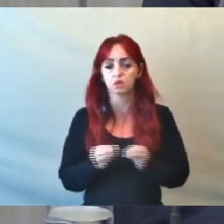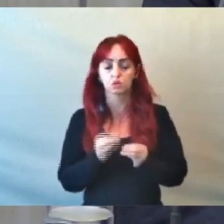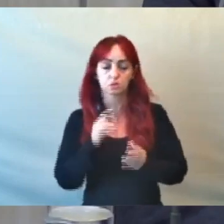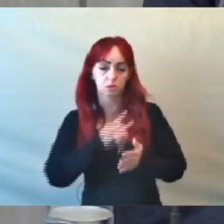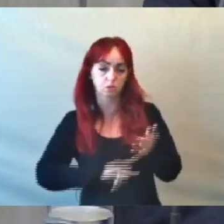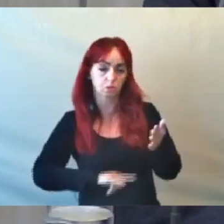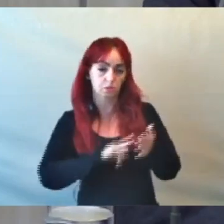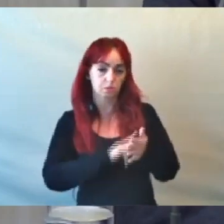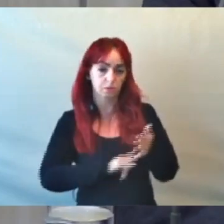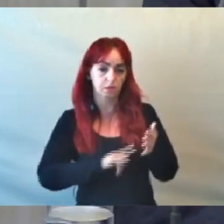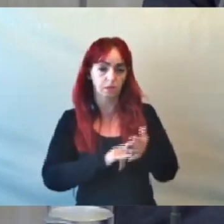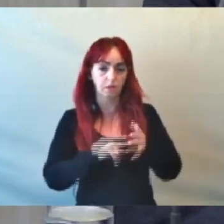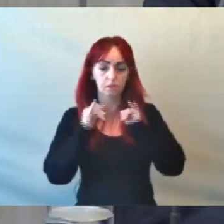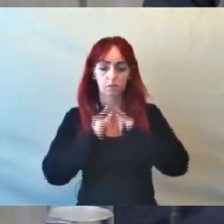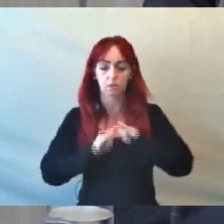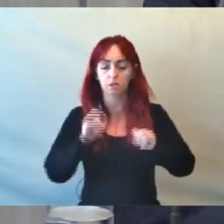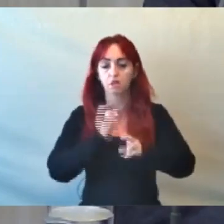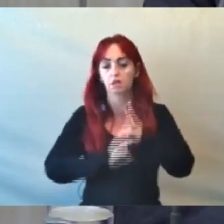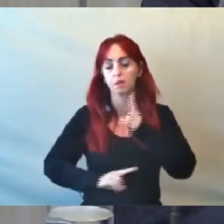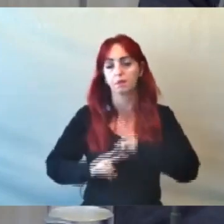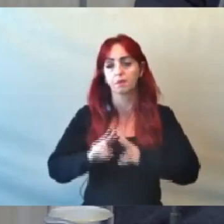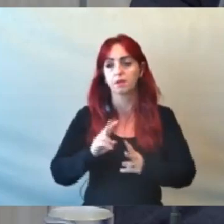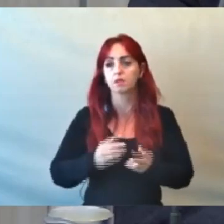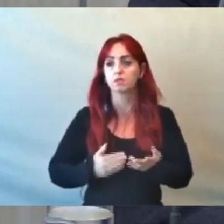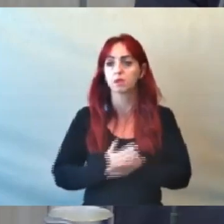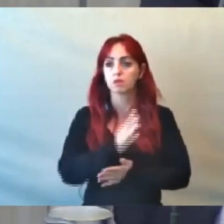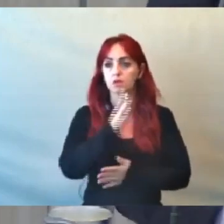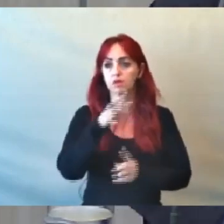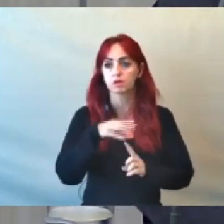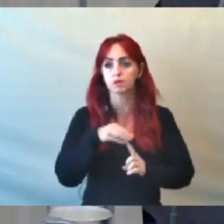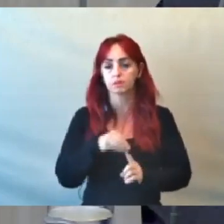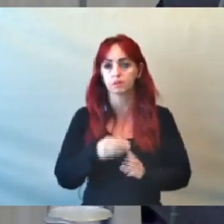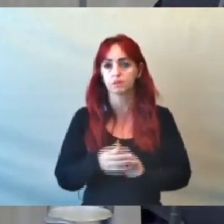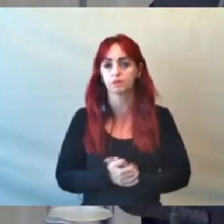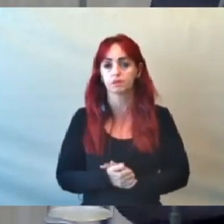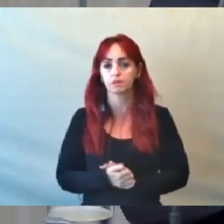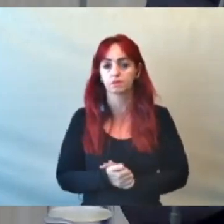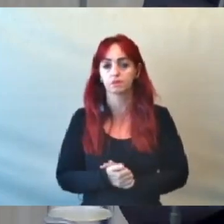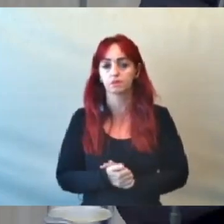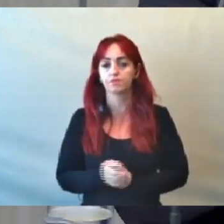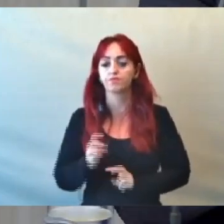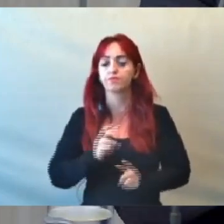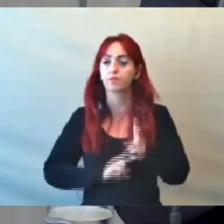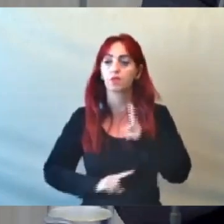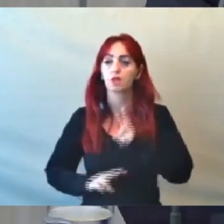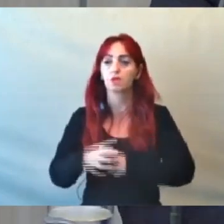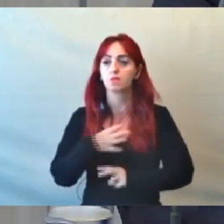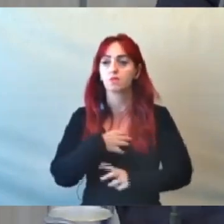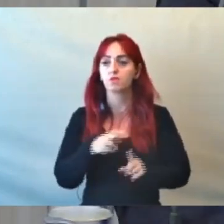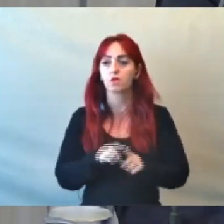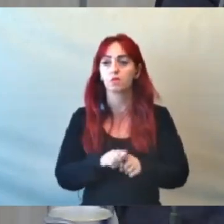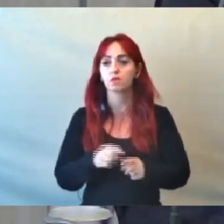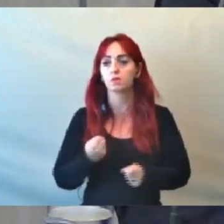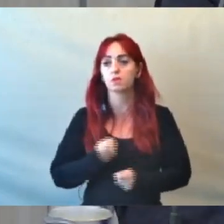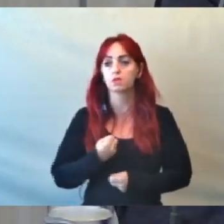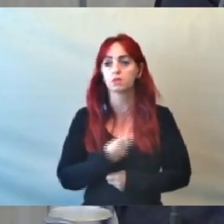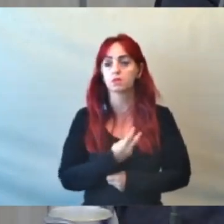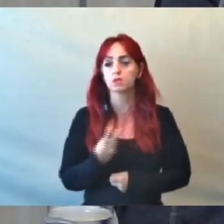a unanimidade. Da mesma forma, o item 2 é um ofício, documento